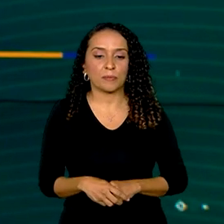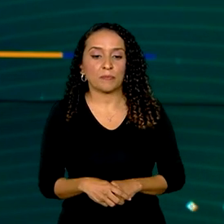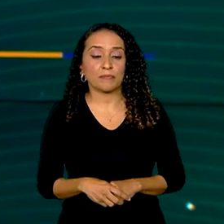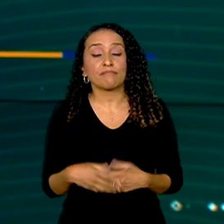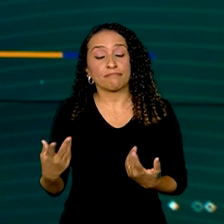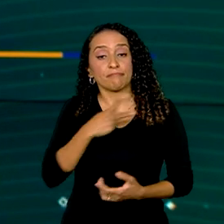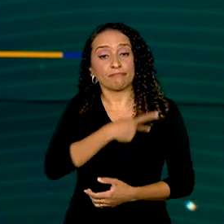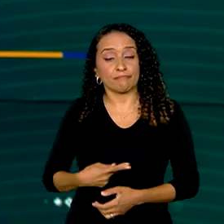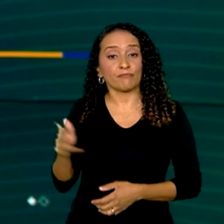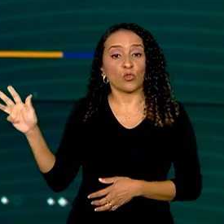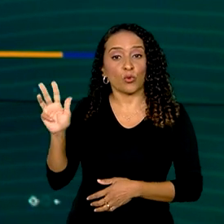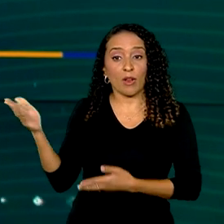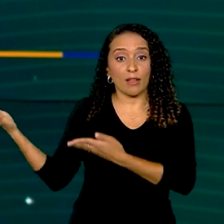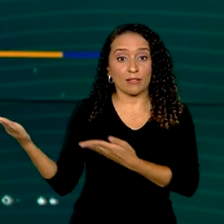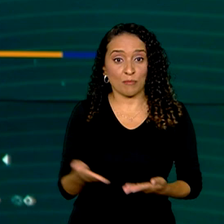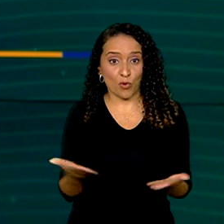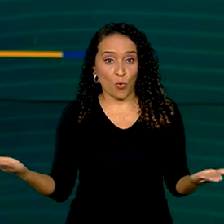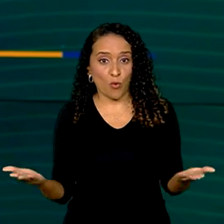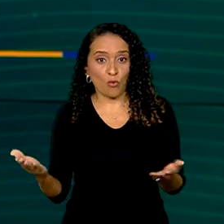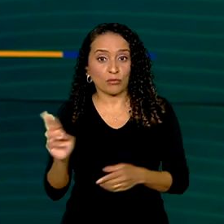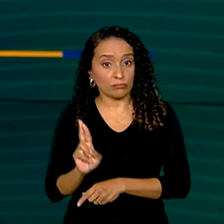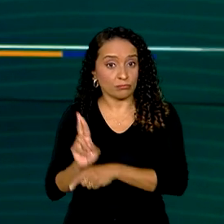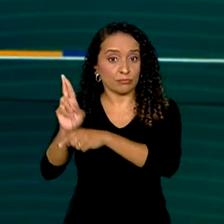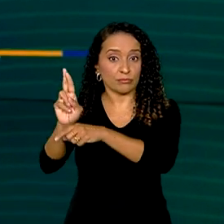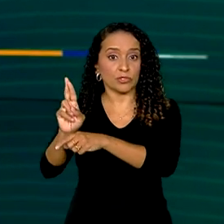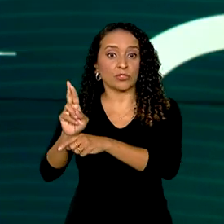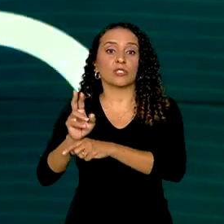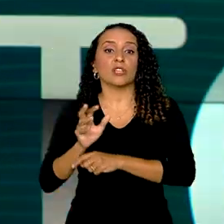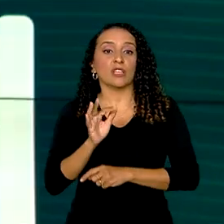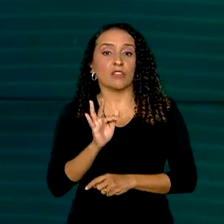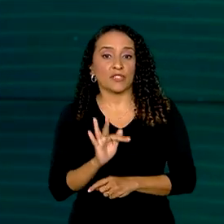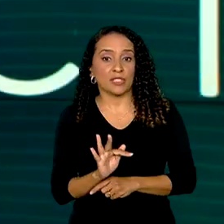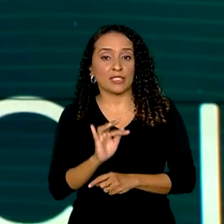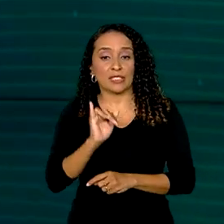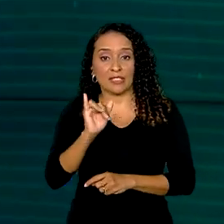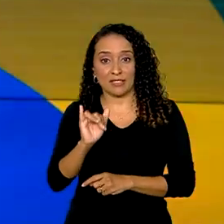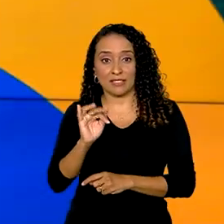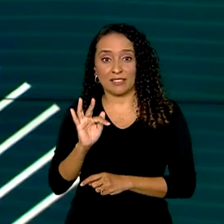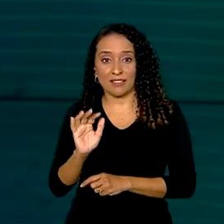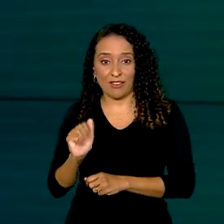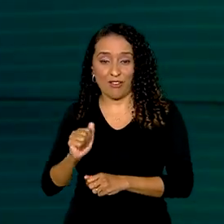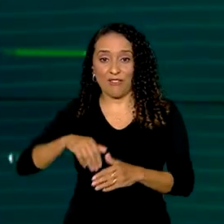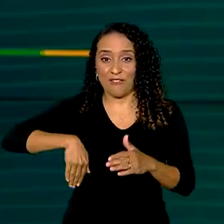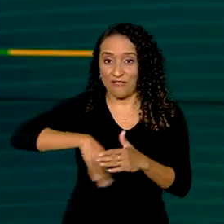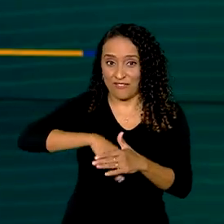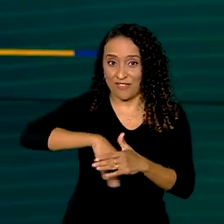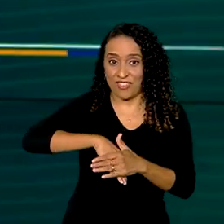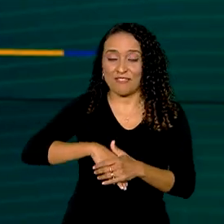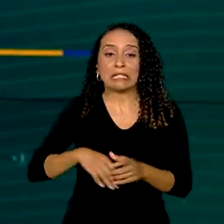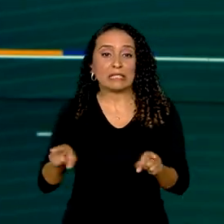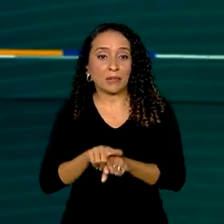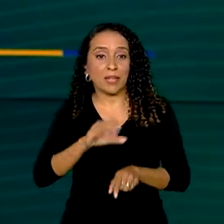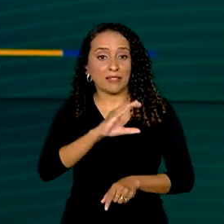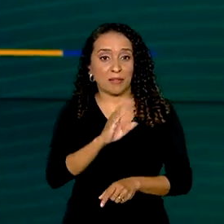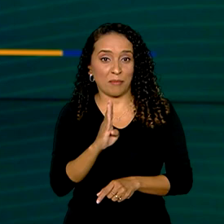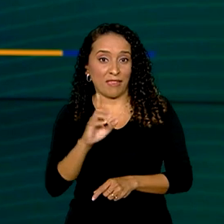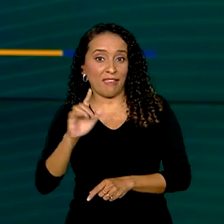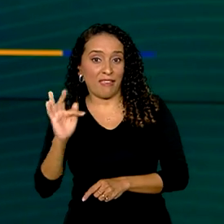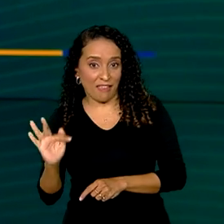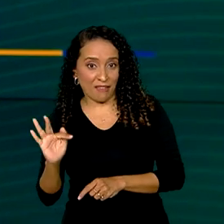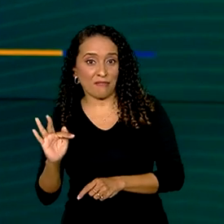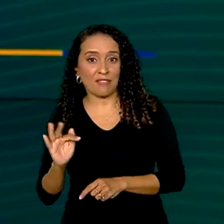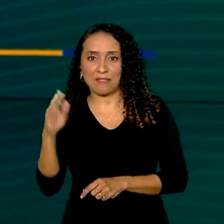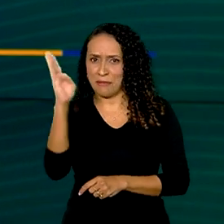E o presidente Lula recebeu hoje representantes da Federação Internacional de Futebol, a FIFA, e da CBF, a